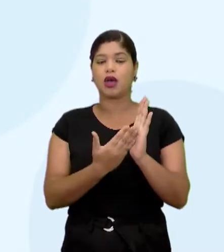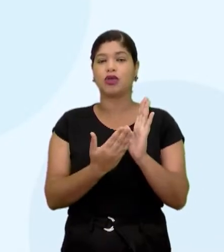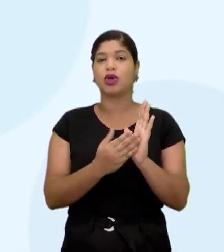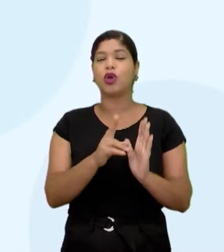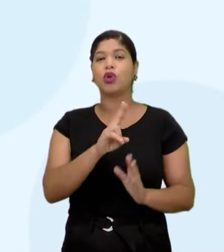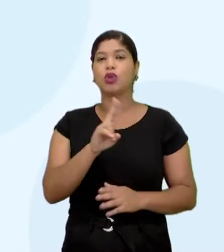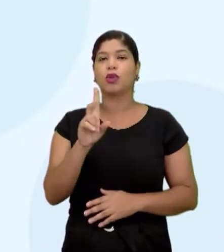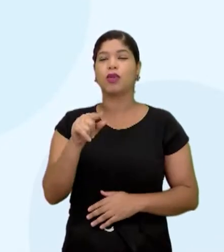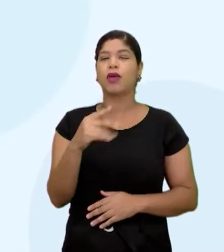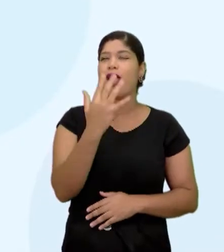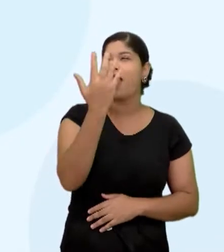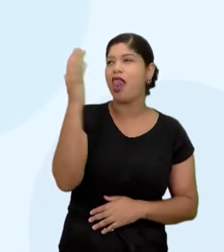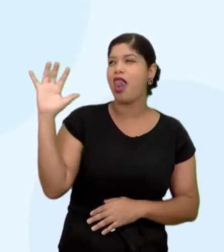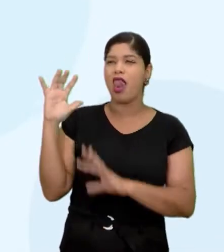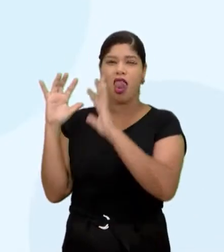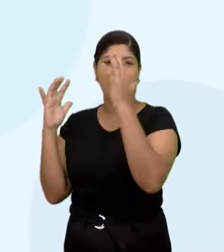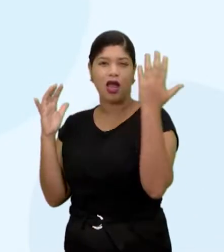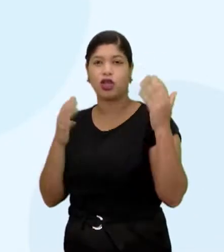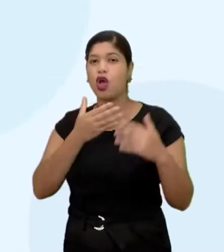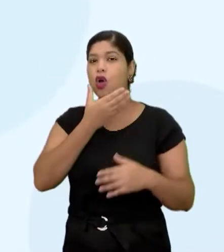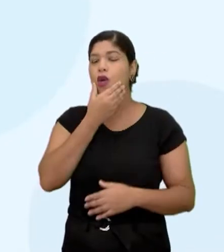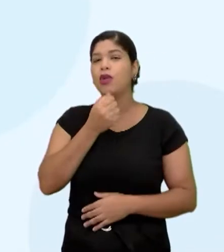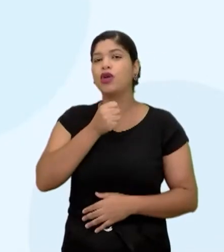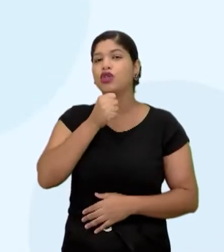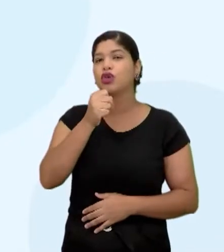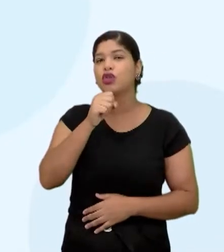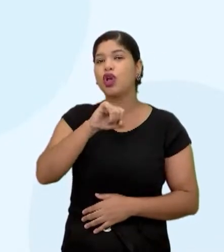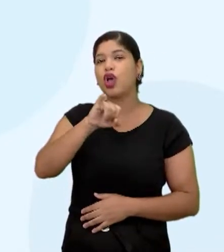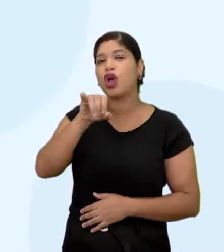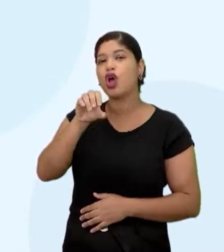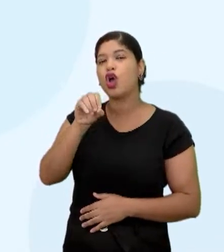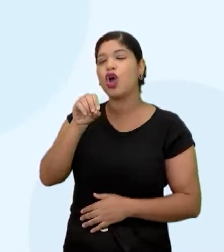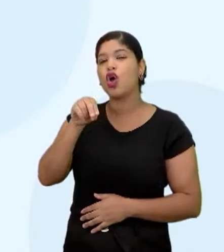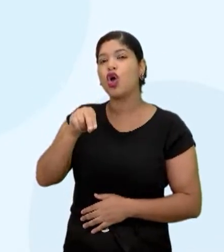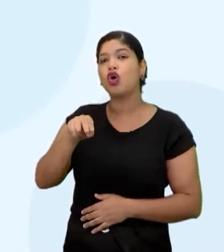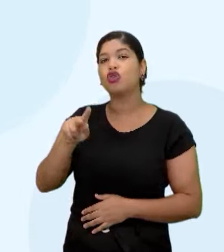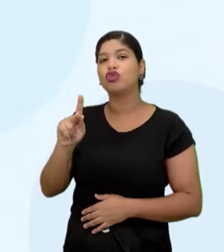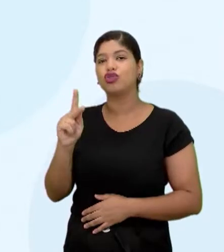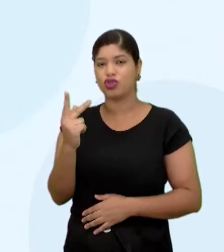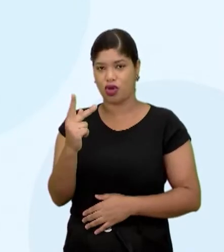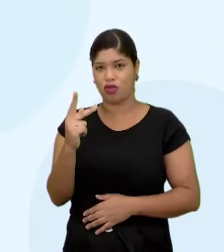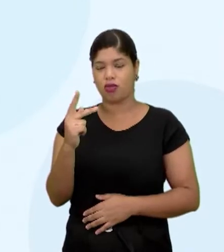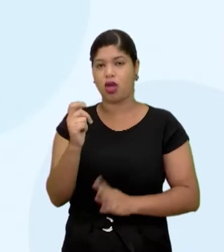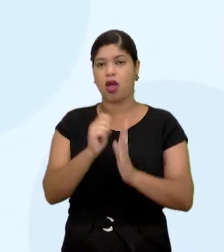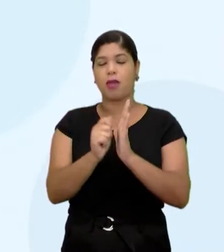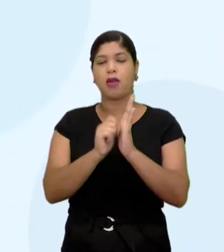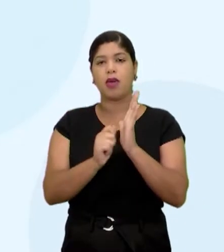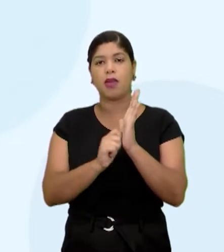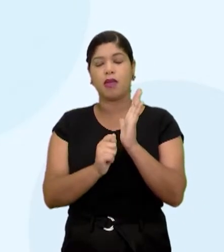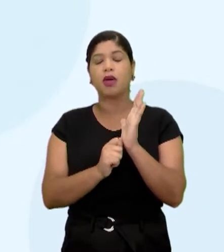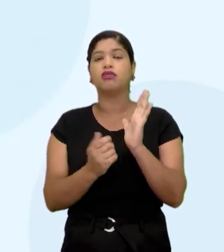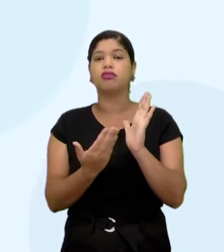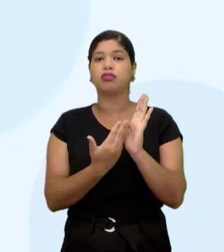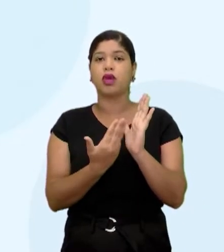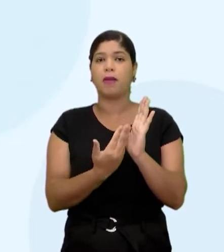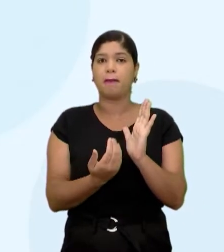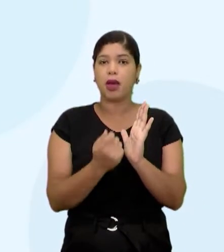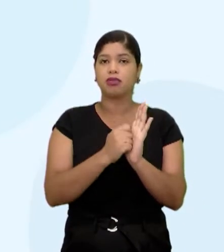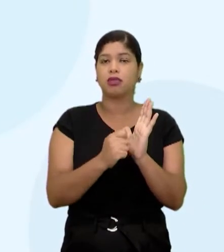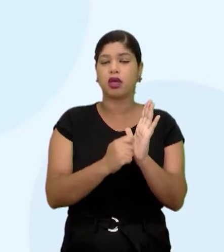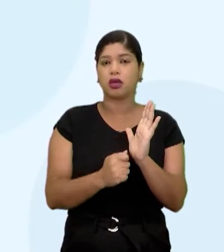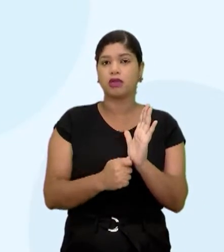Natureza Selvagem escrito pelo jornalista Jon Krakauer né que conta a história desse